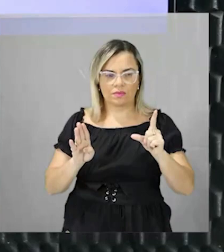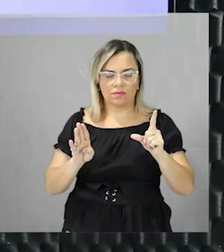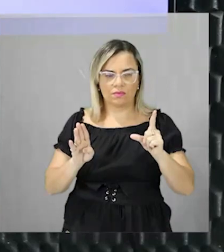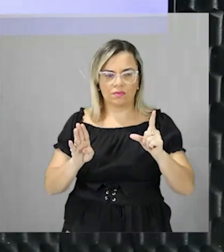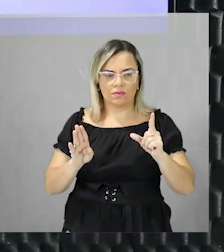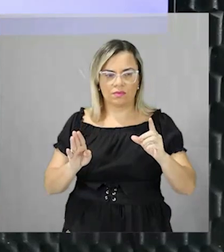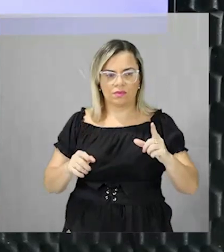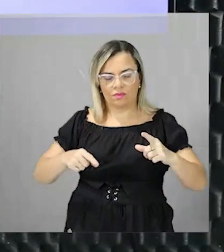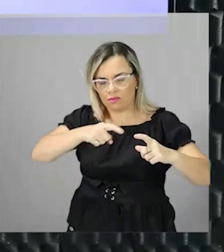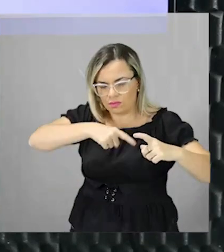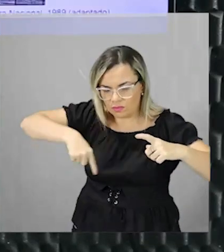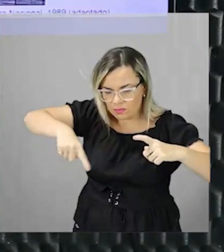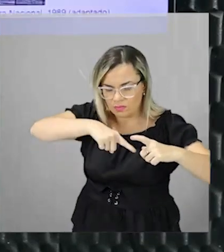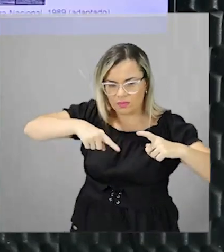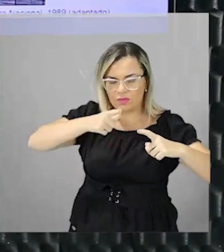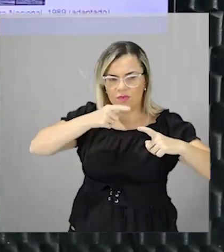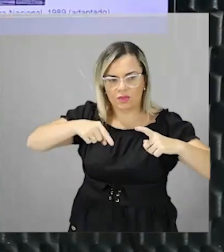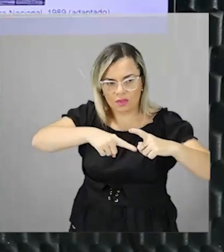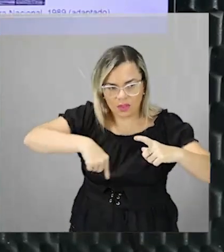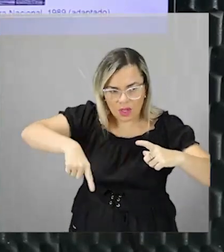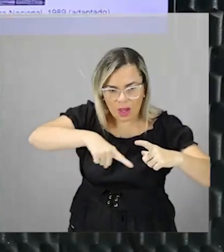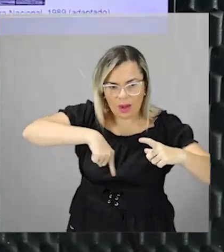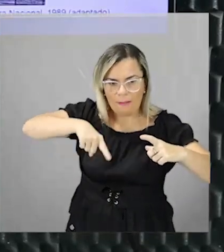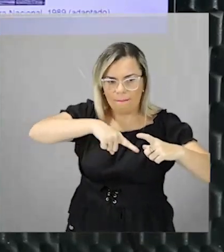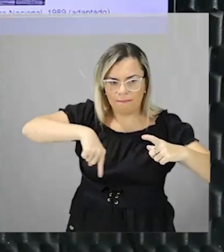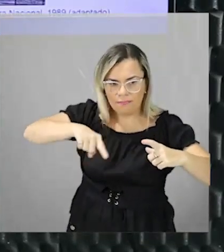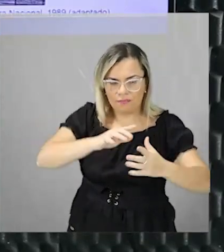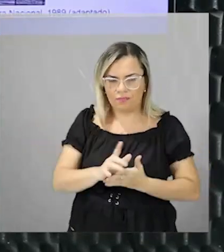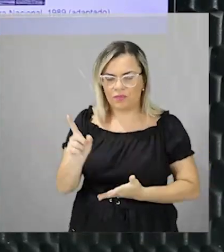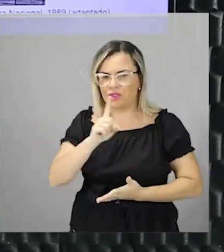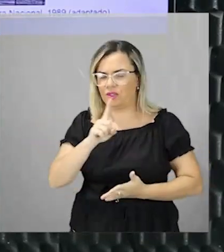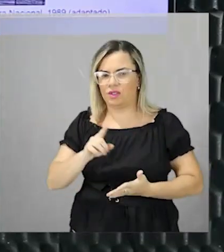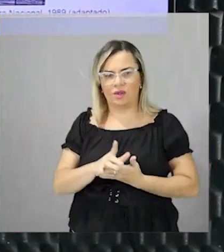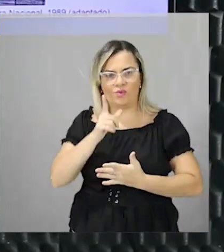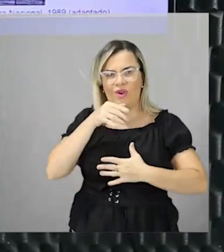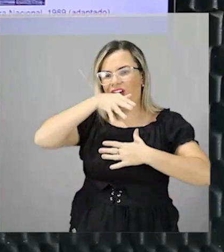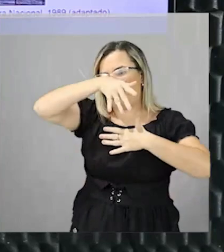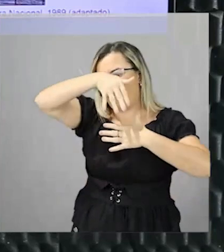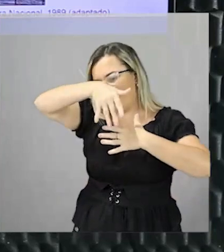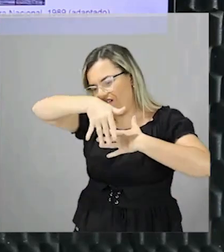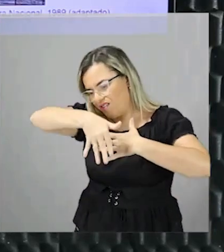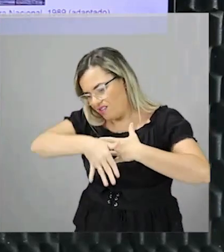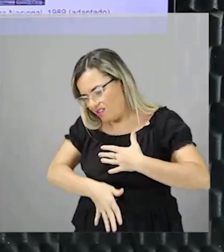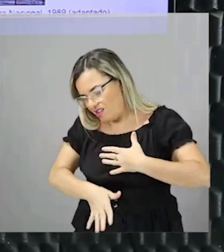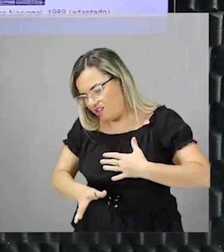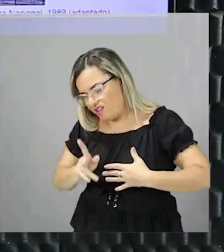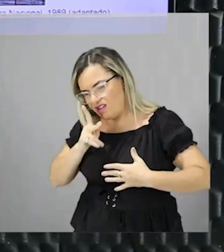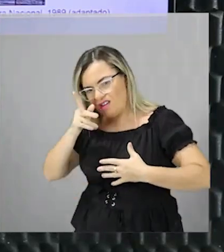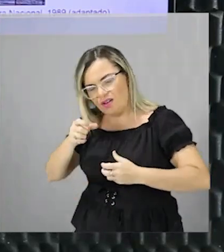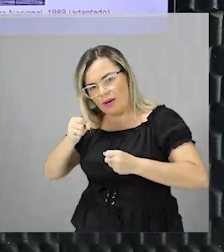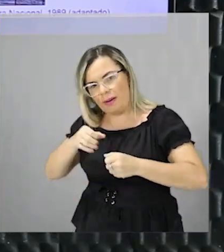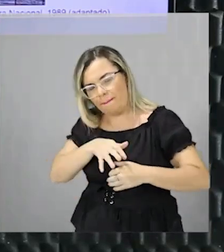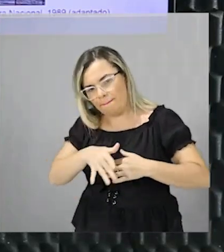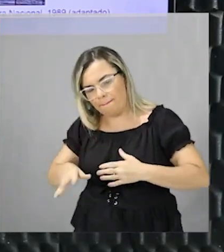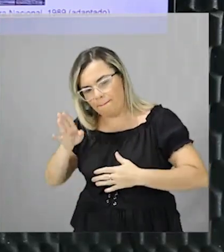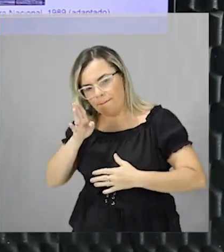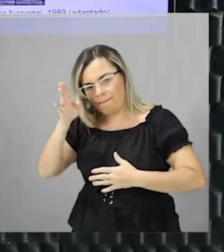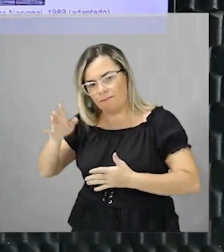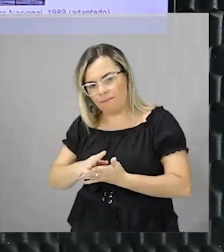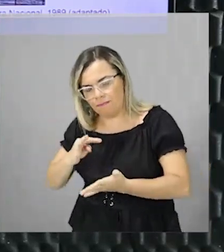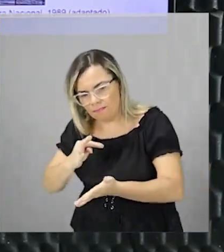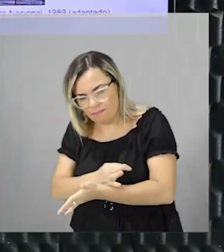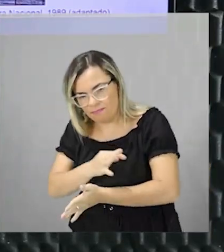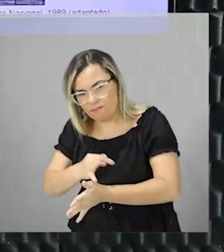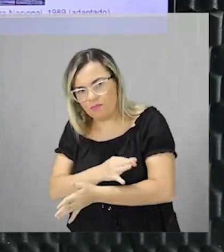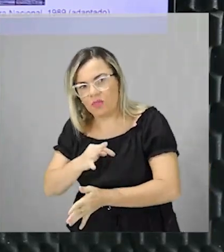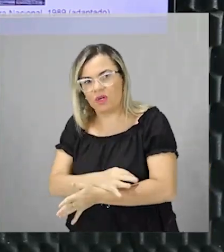a circulação de águas em redemoinho não é o que causa esse processo. O que causa é a queda d'água aqui, né, que vai gerar força, principalmente também a